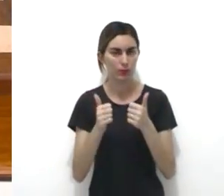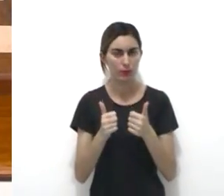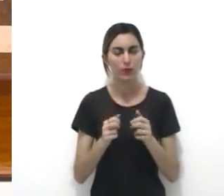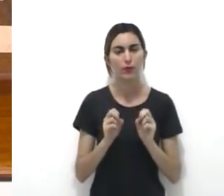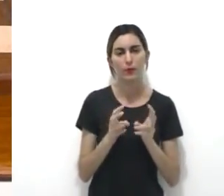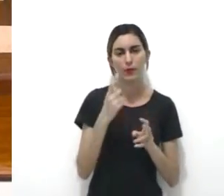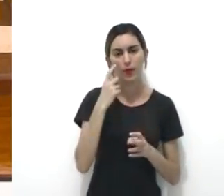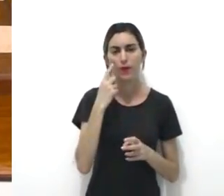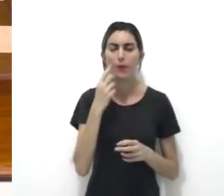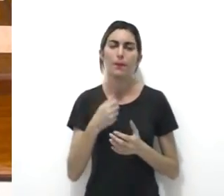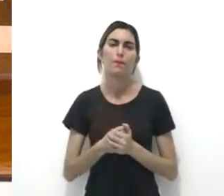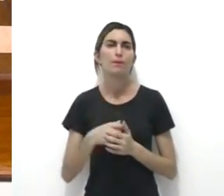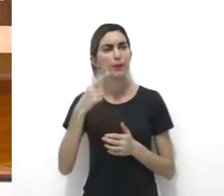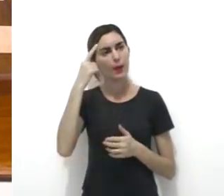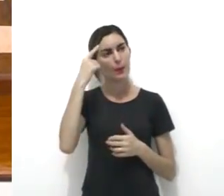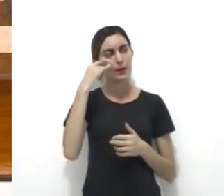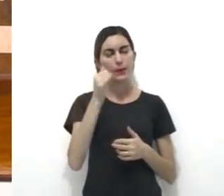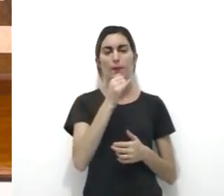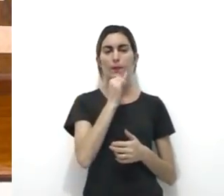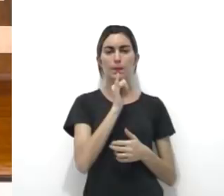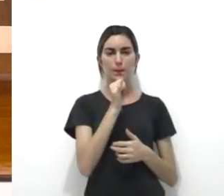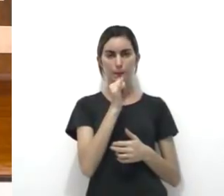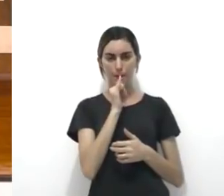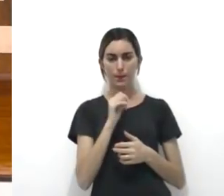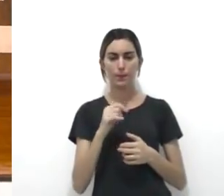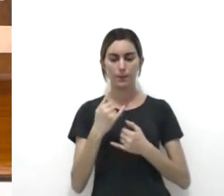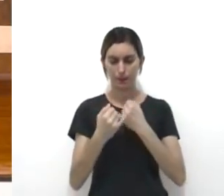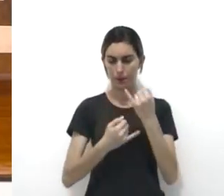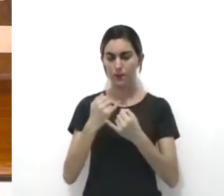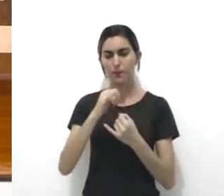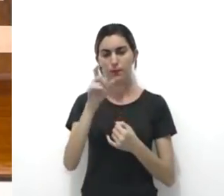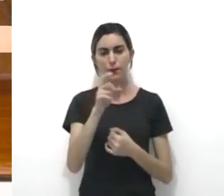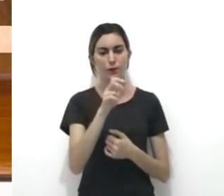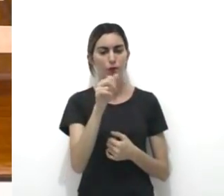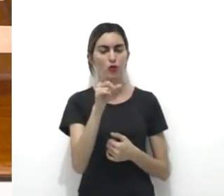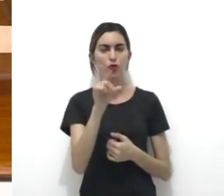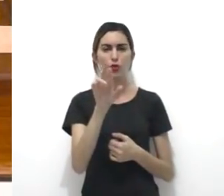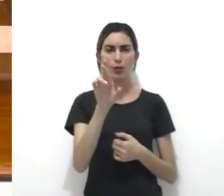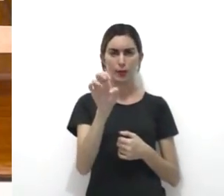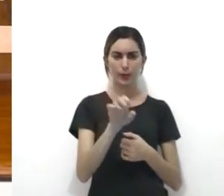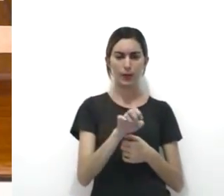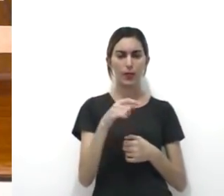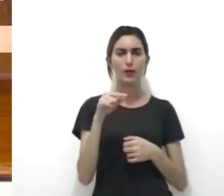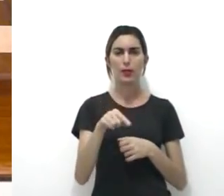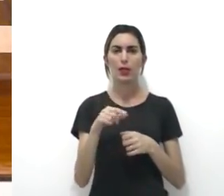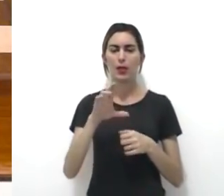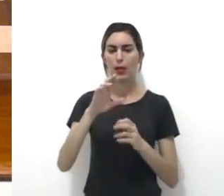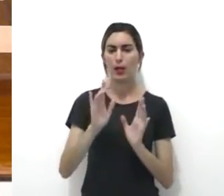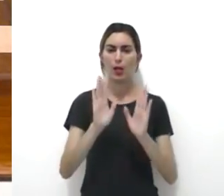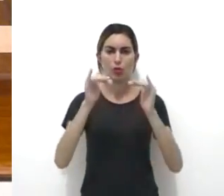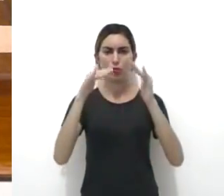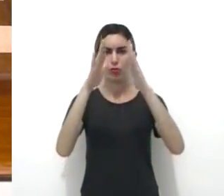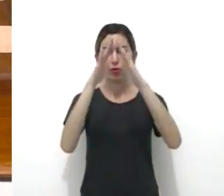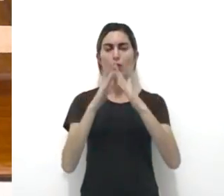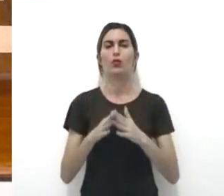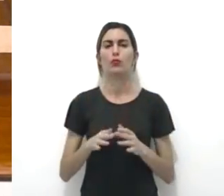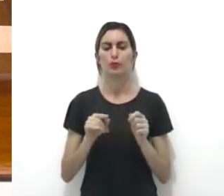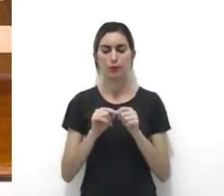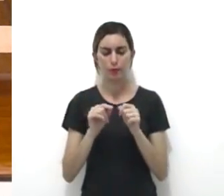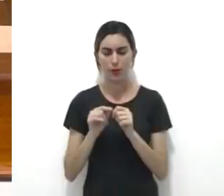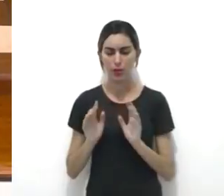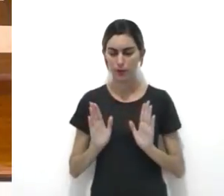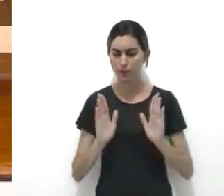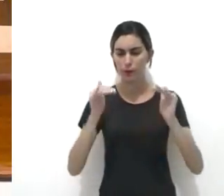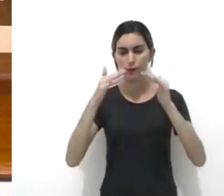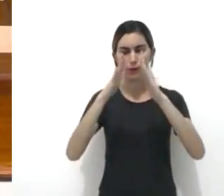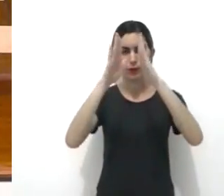ok? Então vamos lá, vamos pensar, por exemplo, que esse joguinho de xadrez ele seja um castelo. Então a gente vai montar